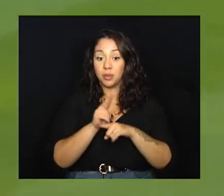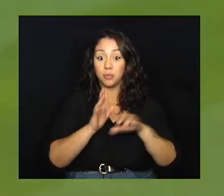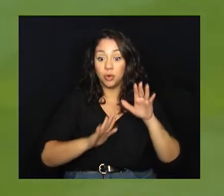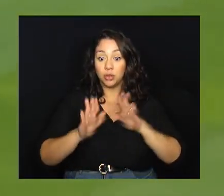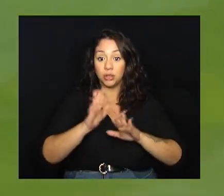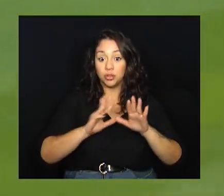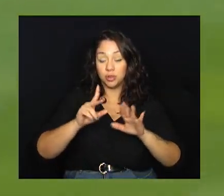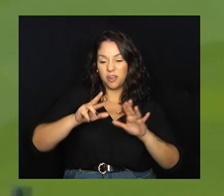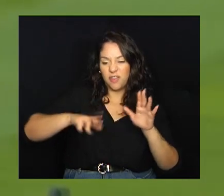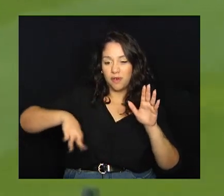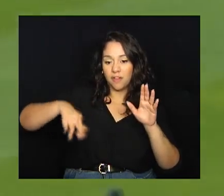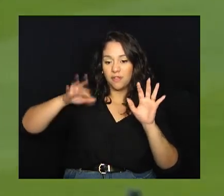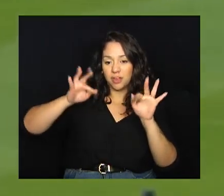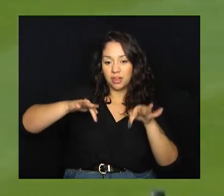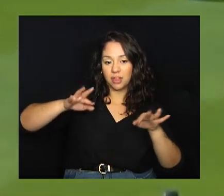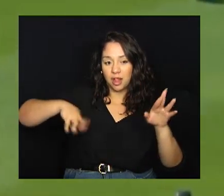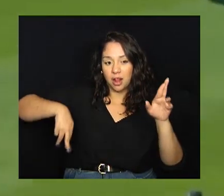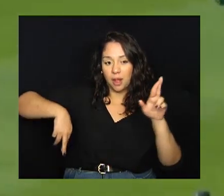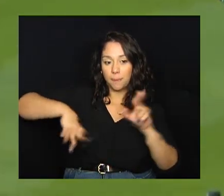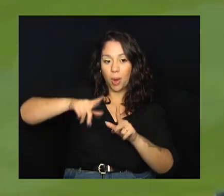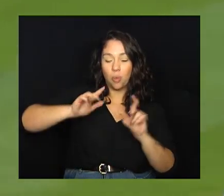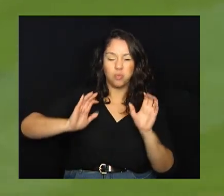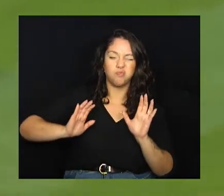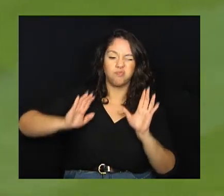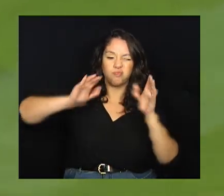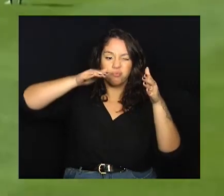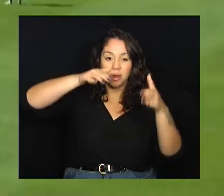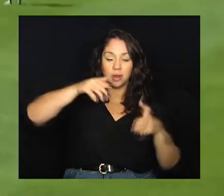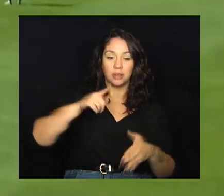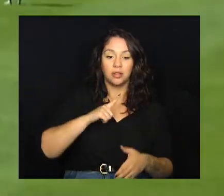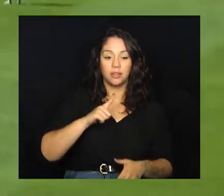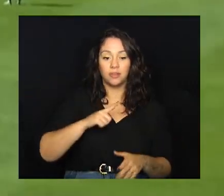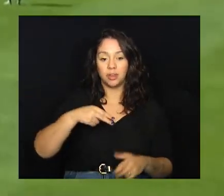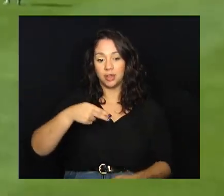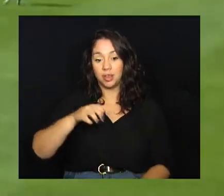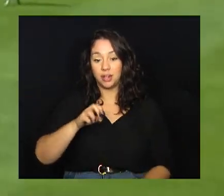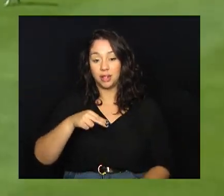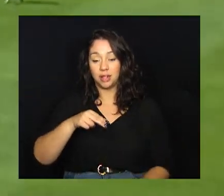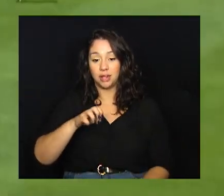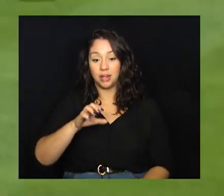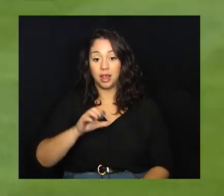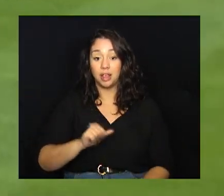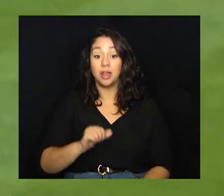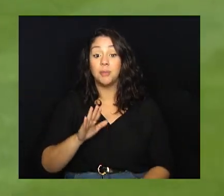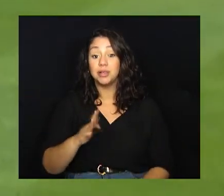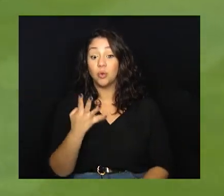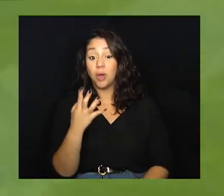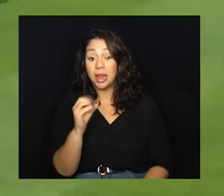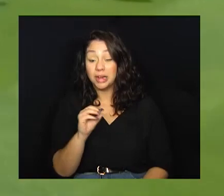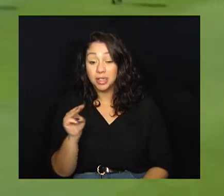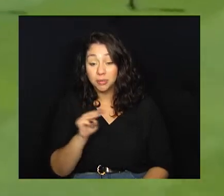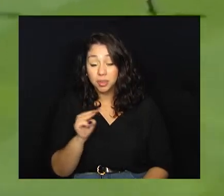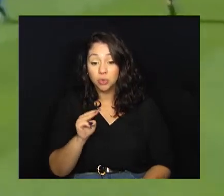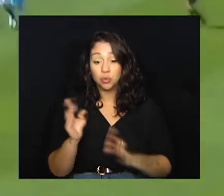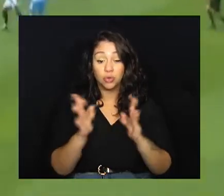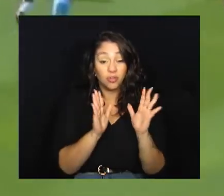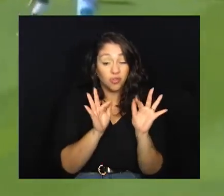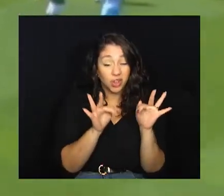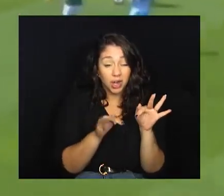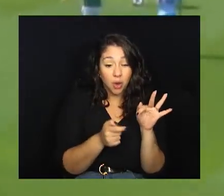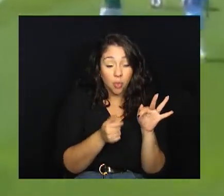finalizou para a bela defesa de neneca até que aos 40 minutos da Etapa final